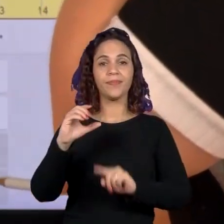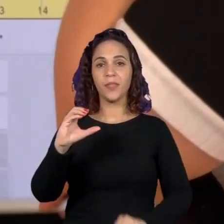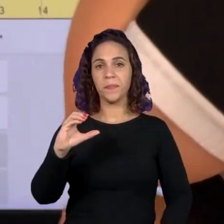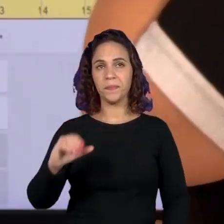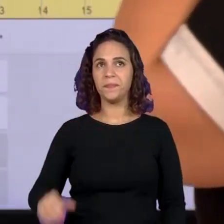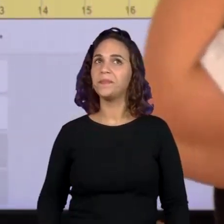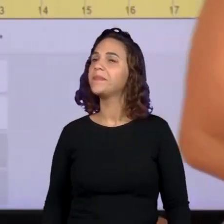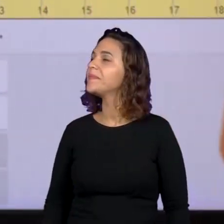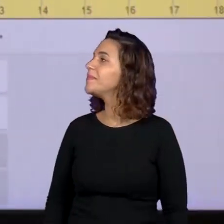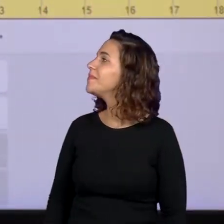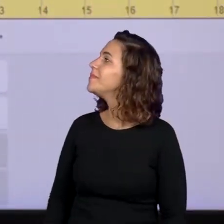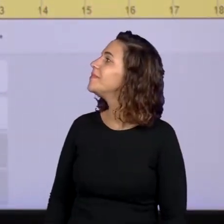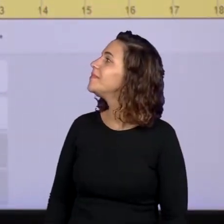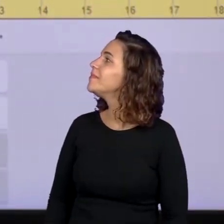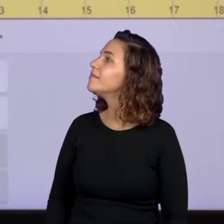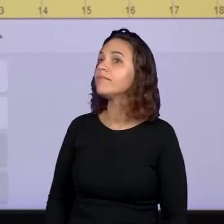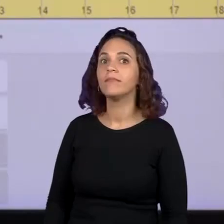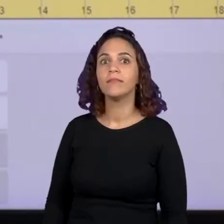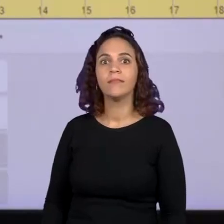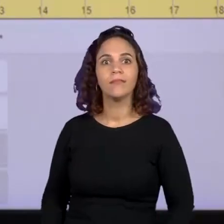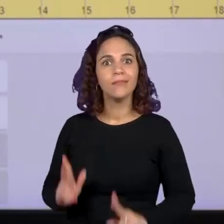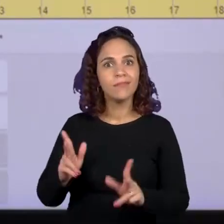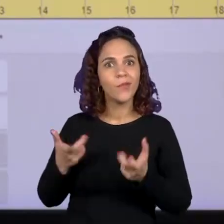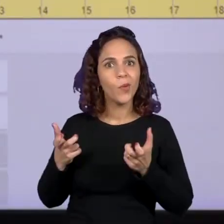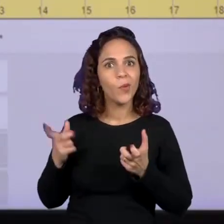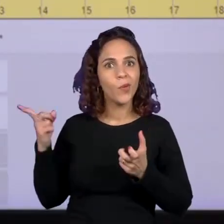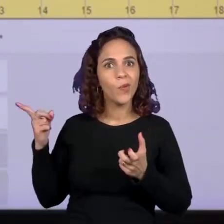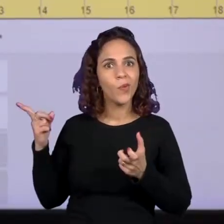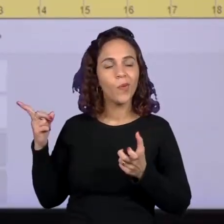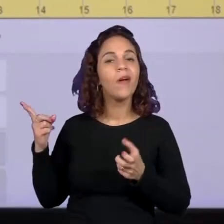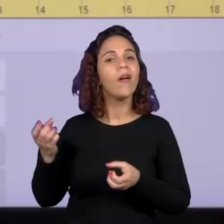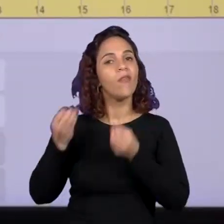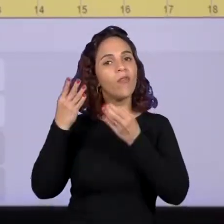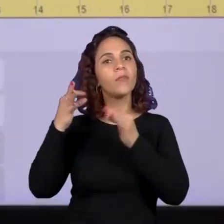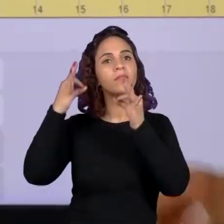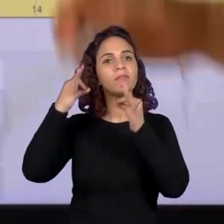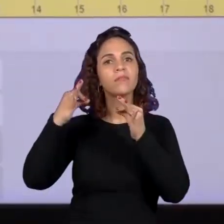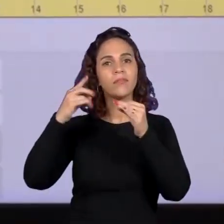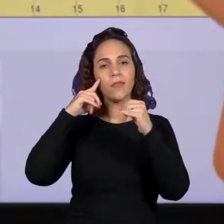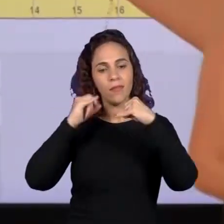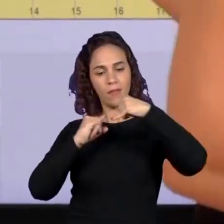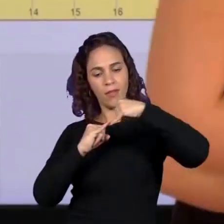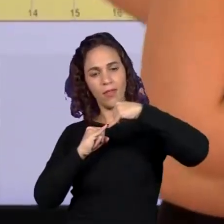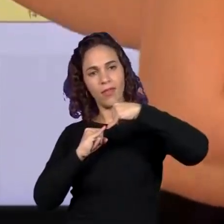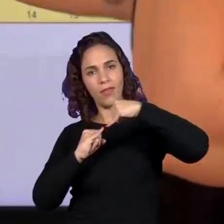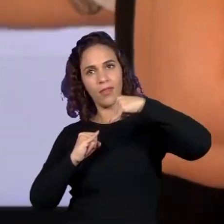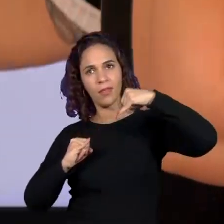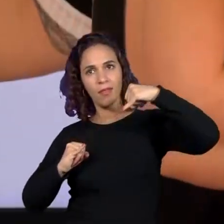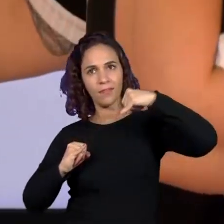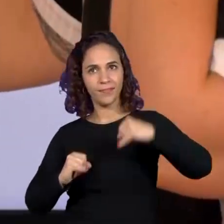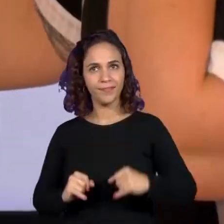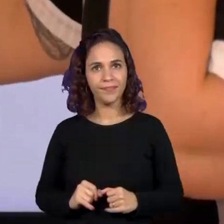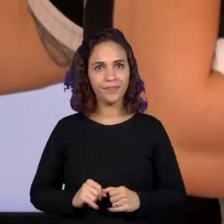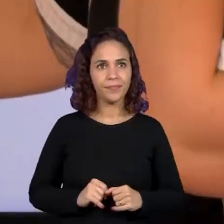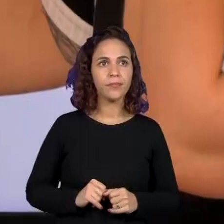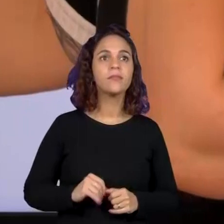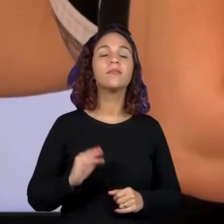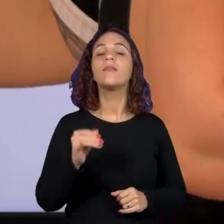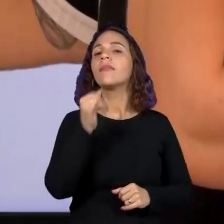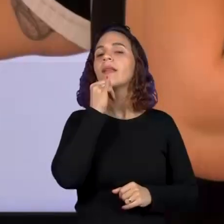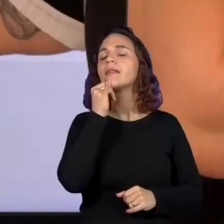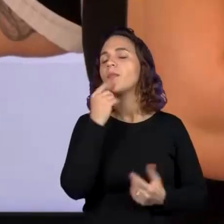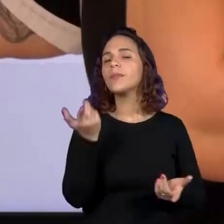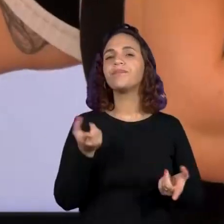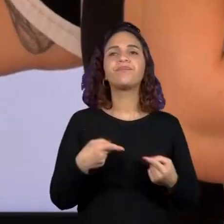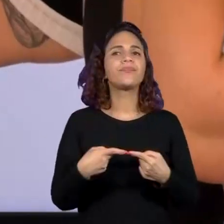Prontinho. Olha só, eu vou ter os dados alinhados. Então, certo? faz de conta que na primeira Isso.